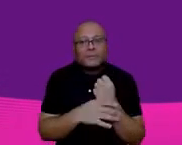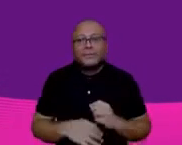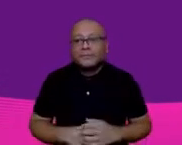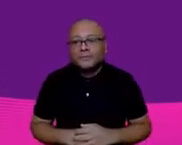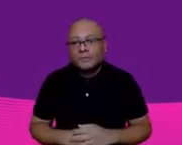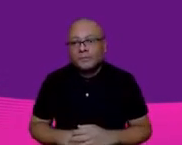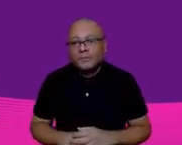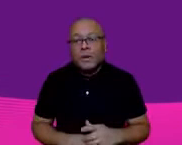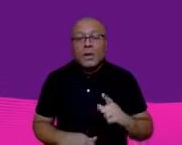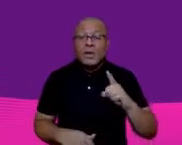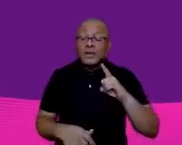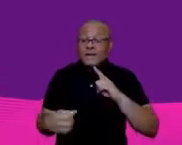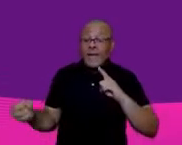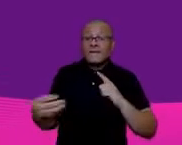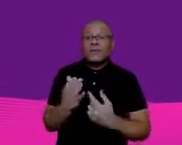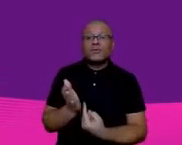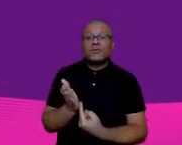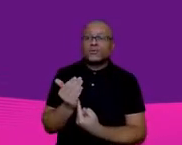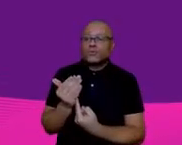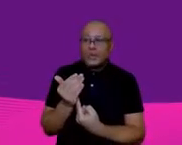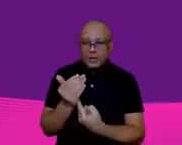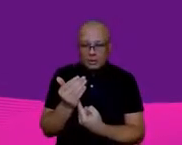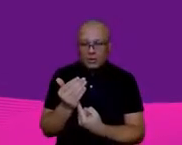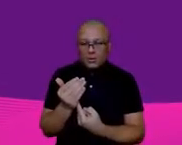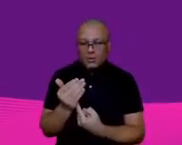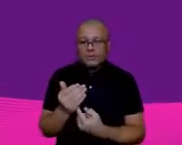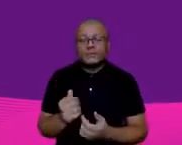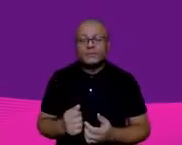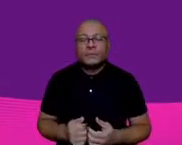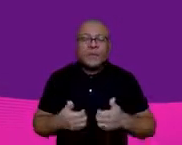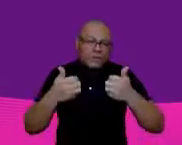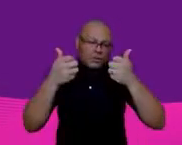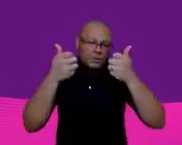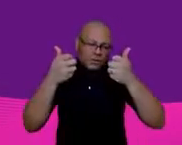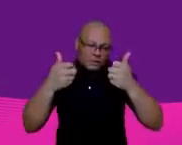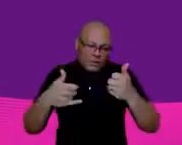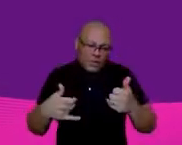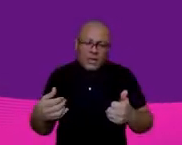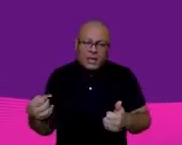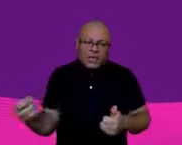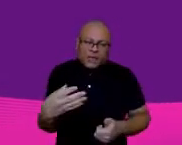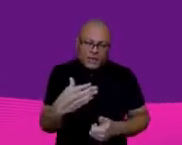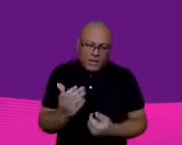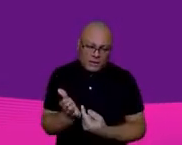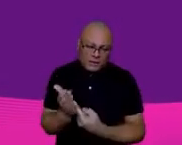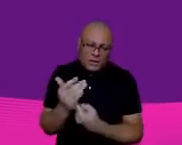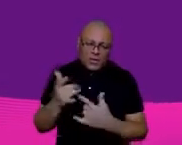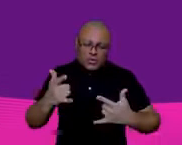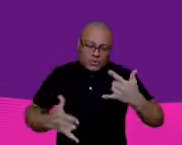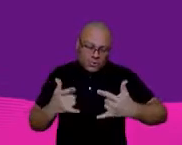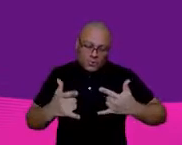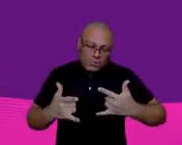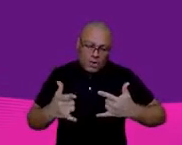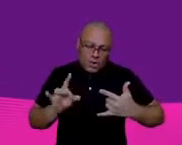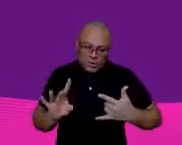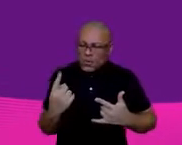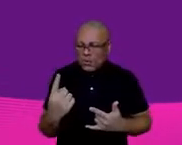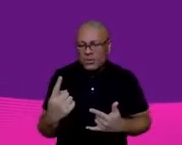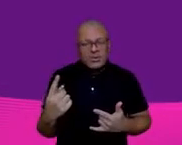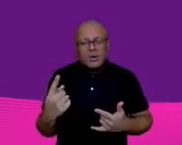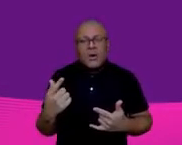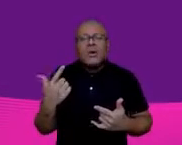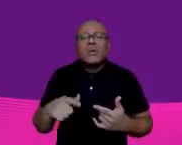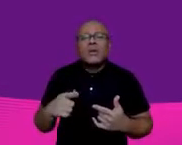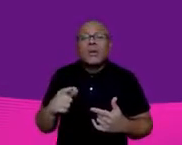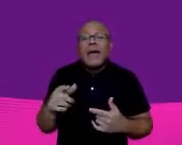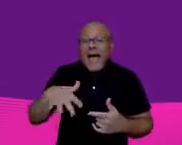avanços tecnológicos no trauma? Eu vou falar um pouquinho de avanços tecnológicos, não só de cirurgia robótica, porque, na verdade, o trauma ele está engatinhando mais do